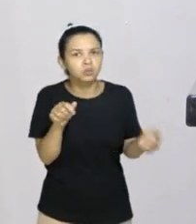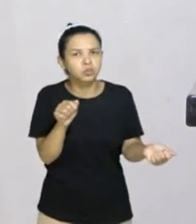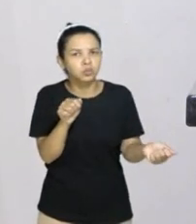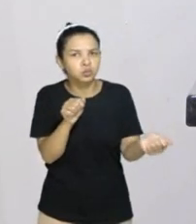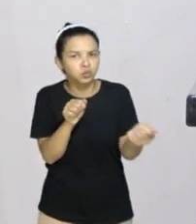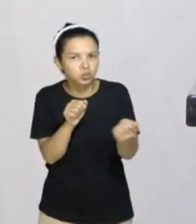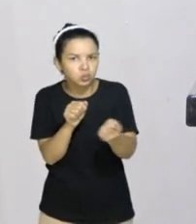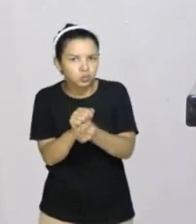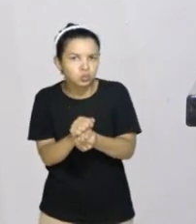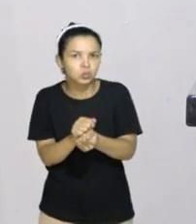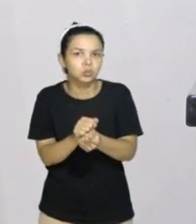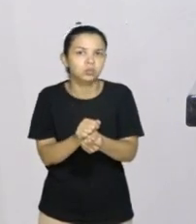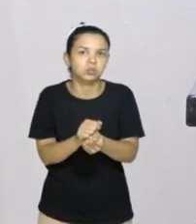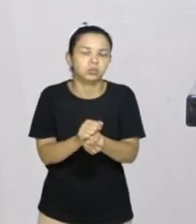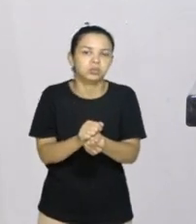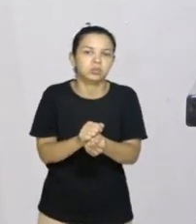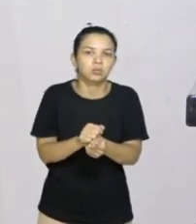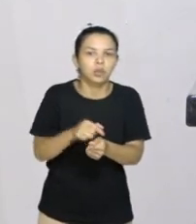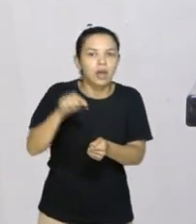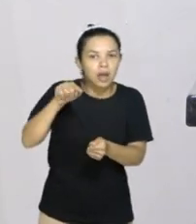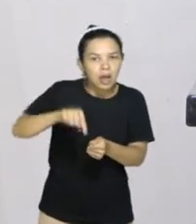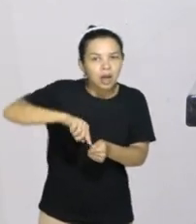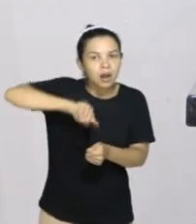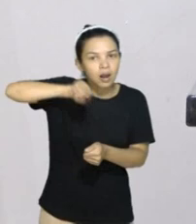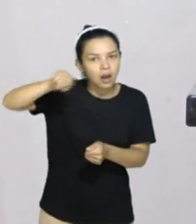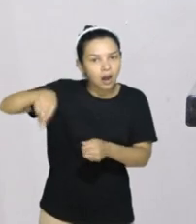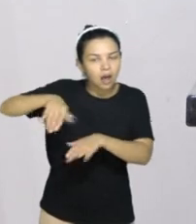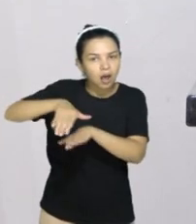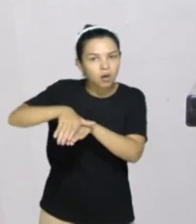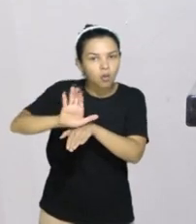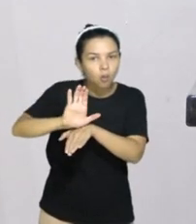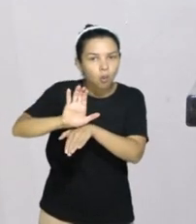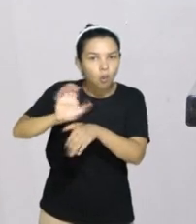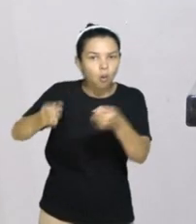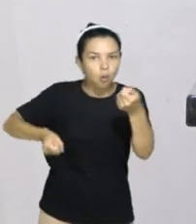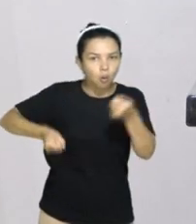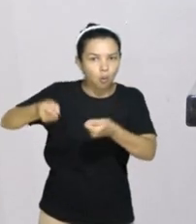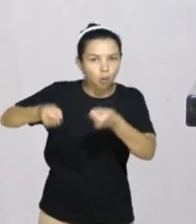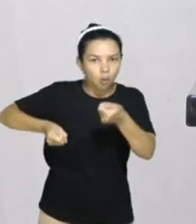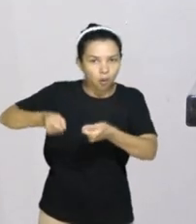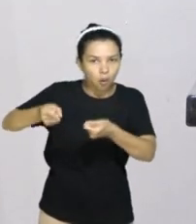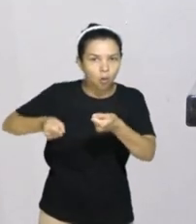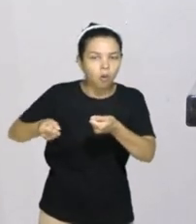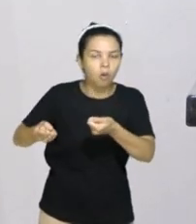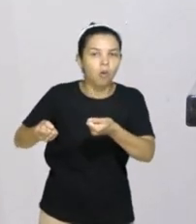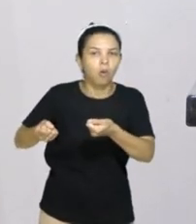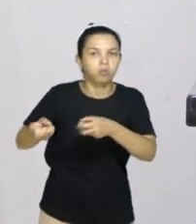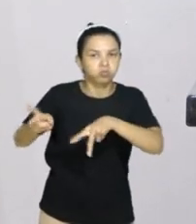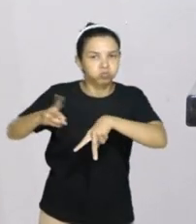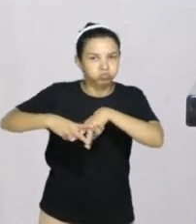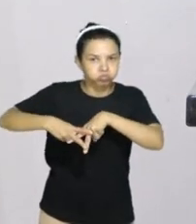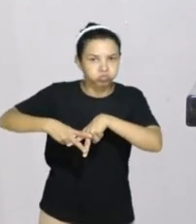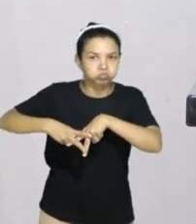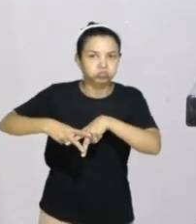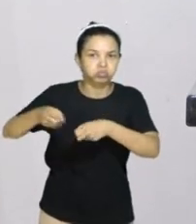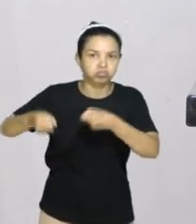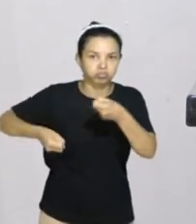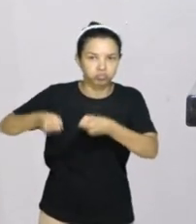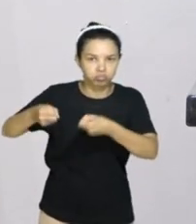e no banco da frente o menor conduzido na caixa que eu digo é na jaula lá atrás